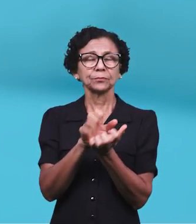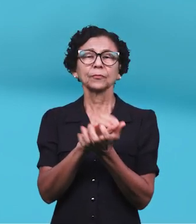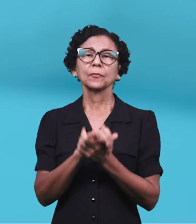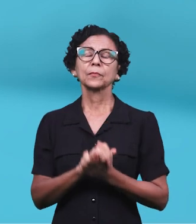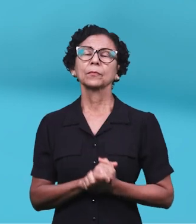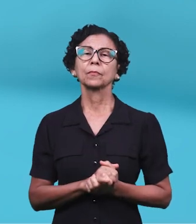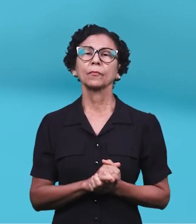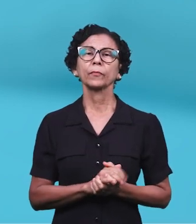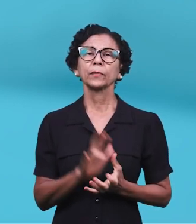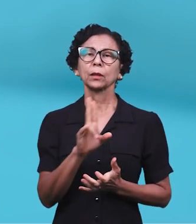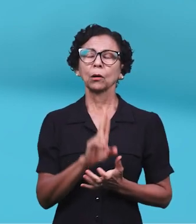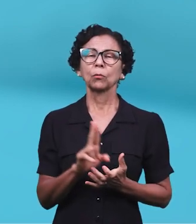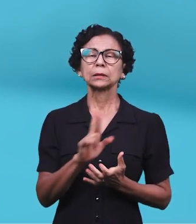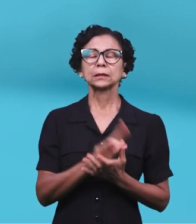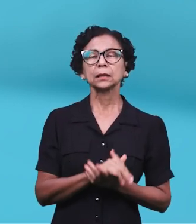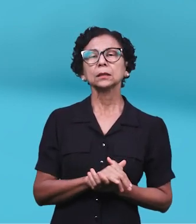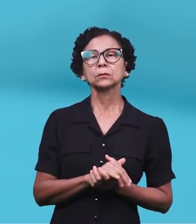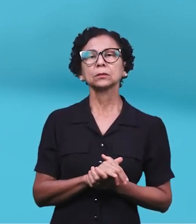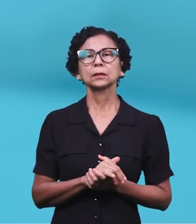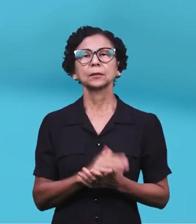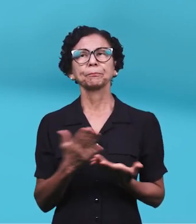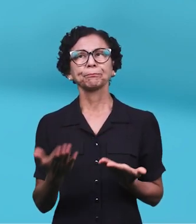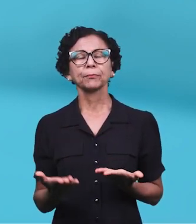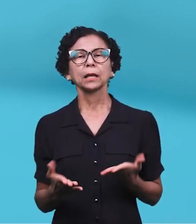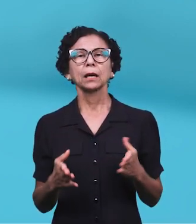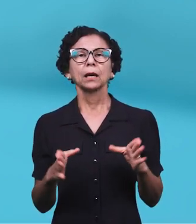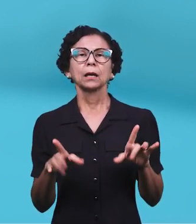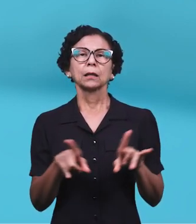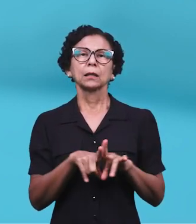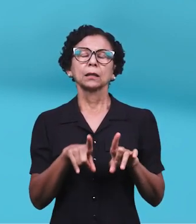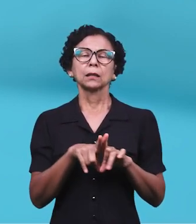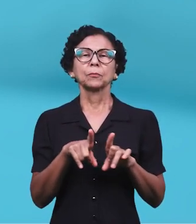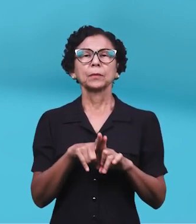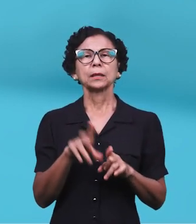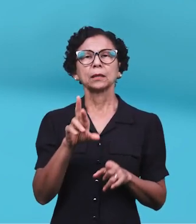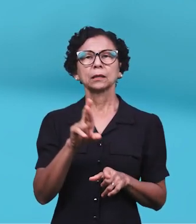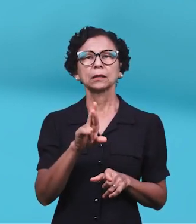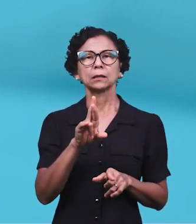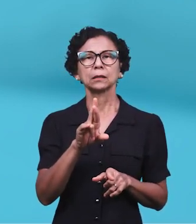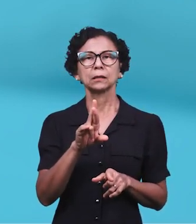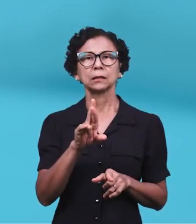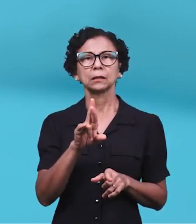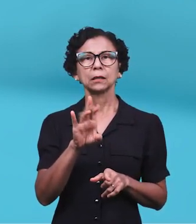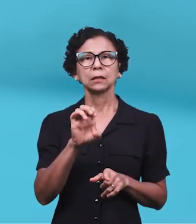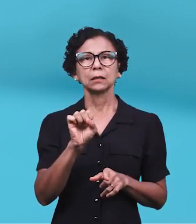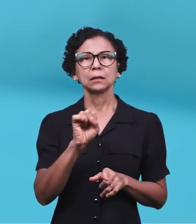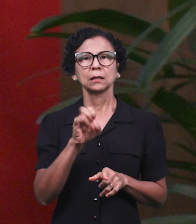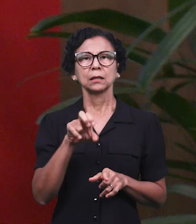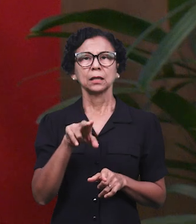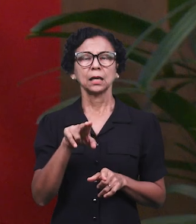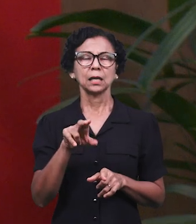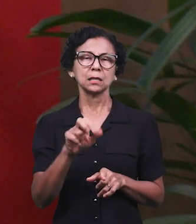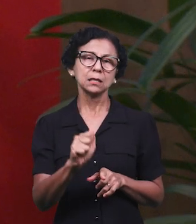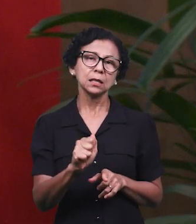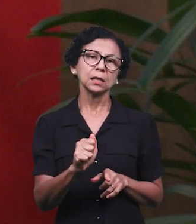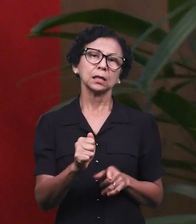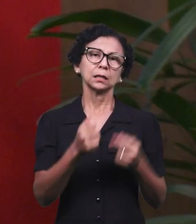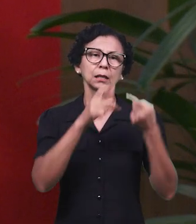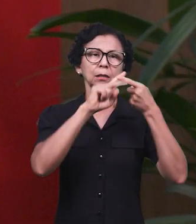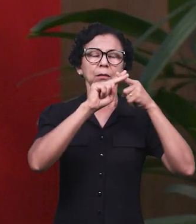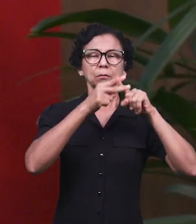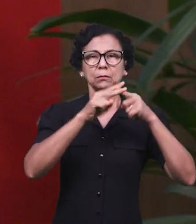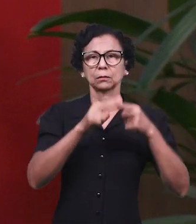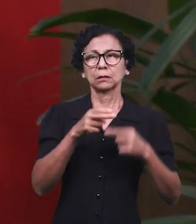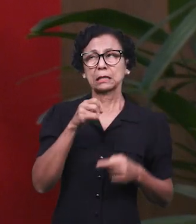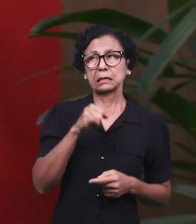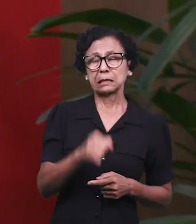desse aparelho. E nós também temos as restaurações de resina, as restaurações de resina, tanto no caso